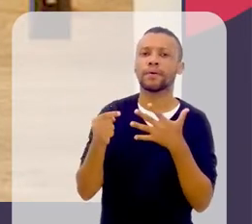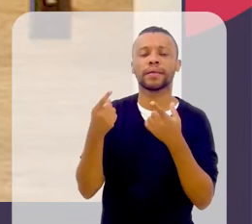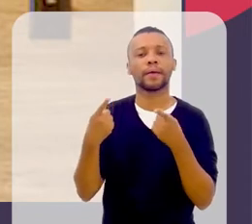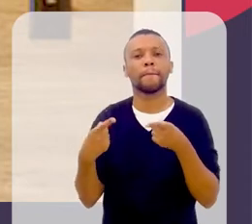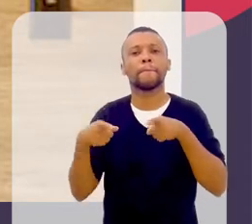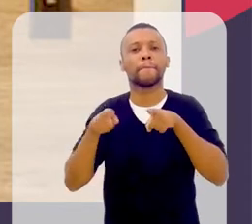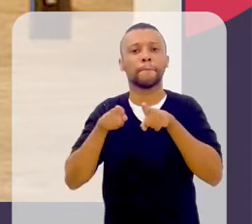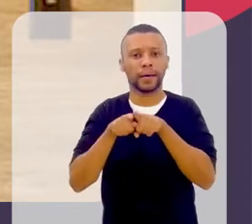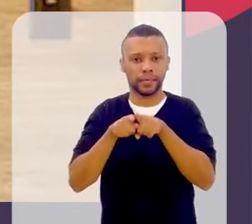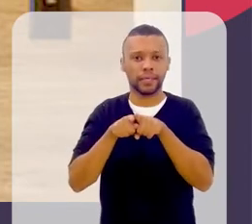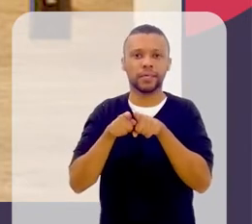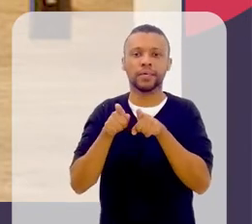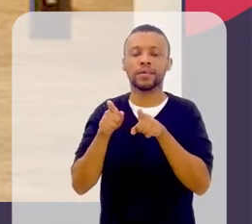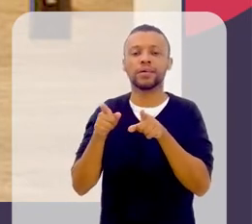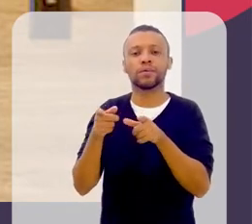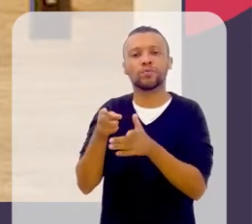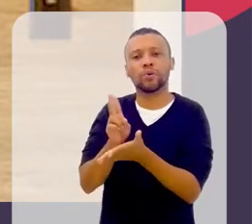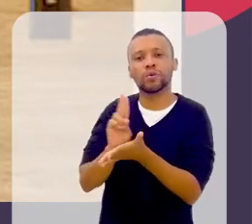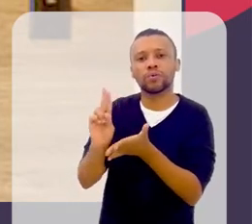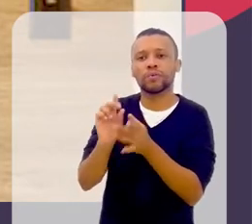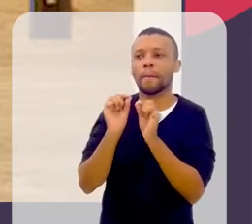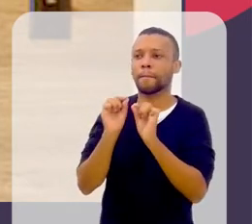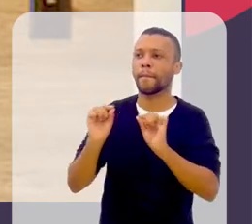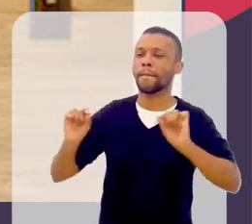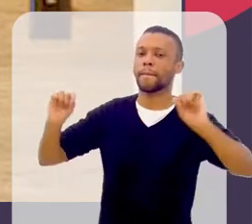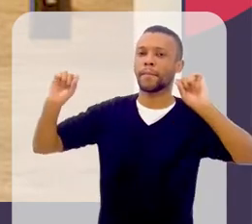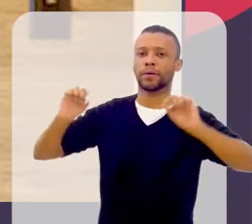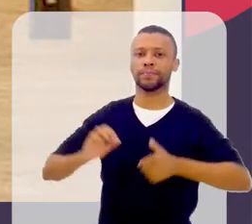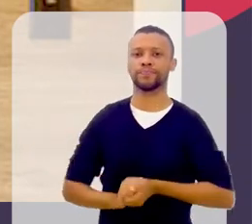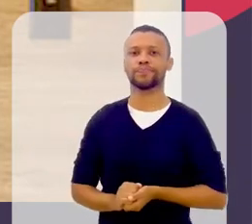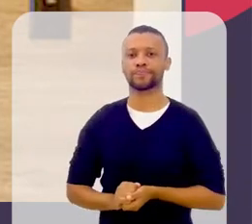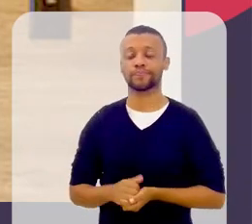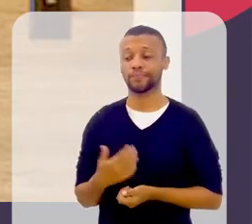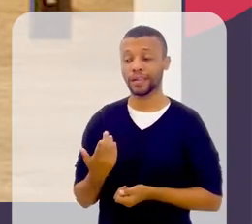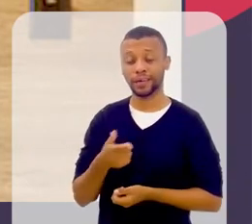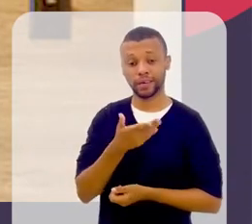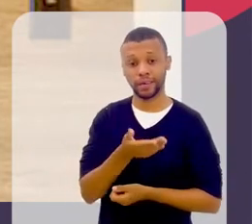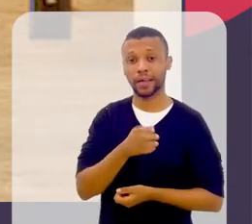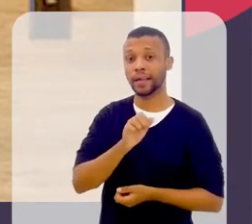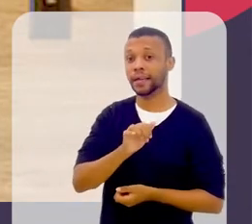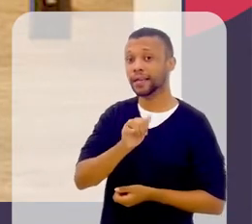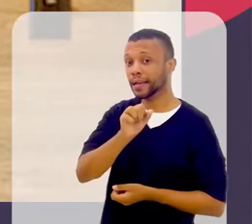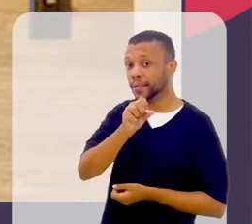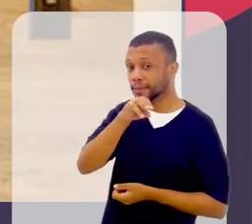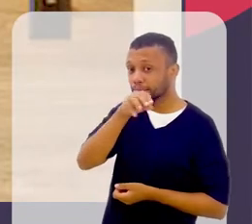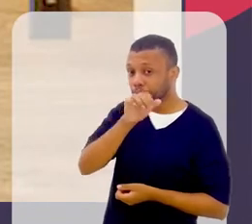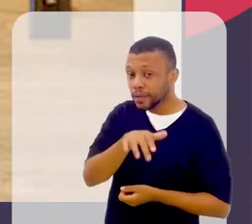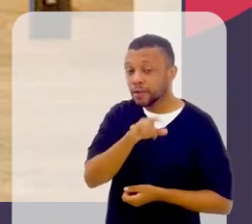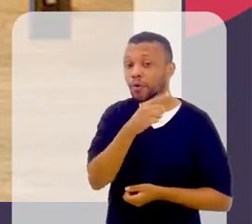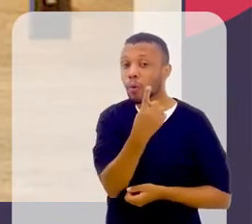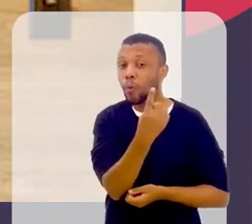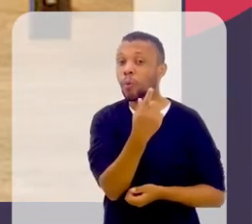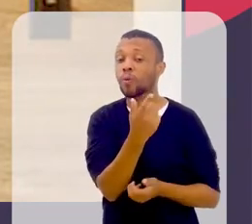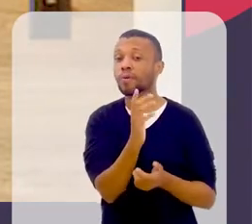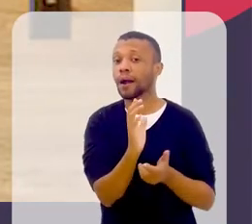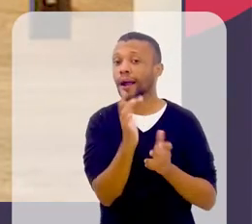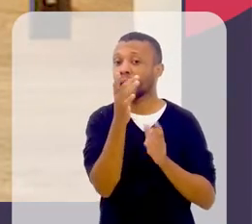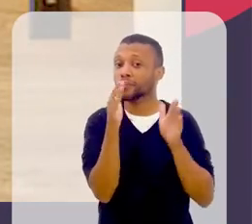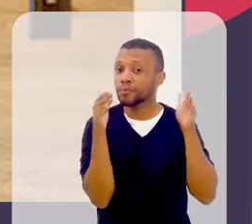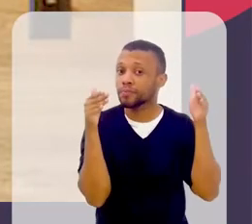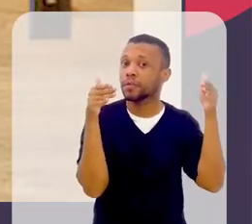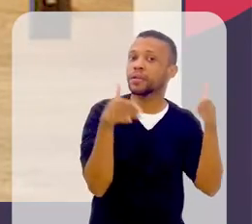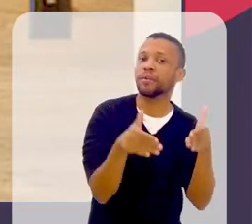falou dessa parceria, né, com as universidades. A Yasmin foi um caso isolado ou você